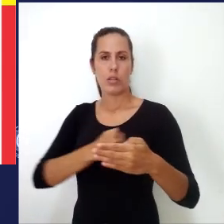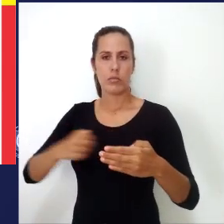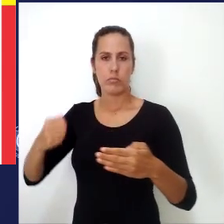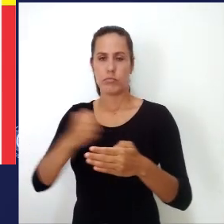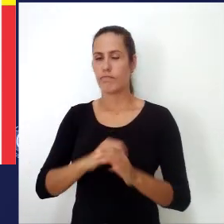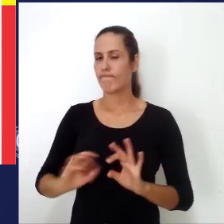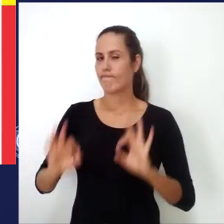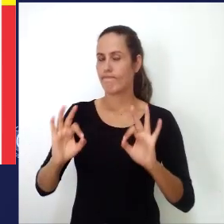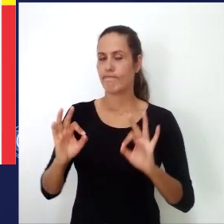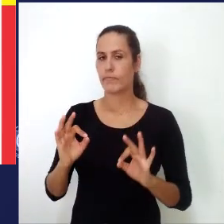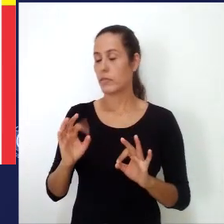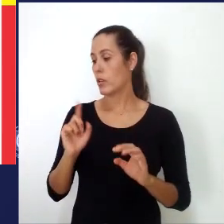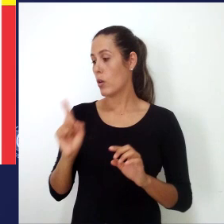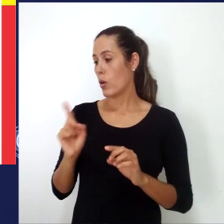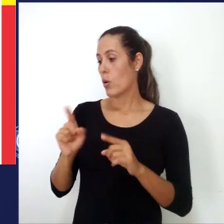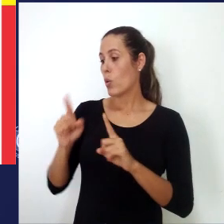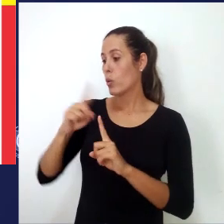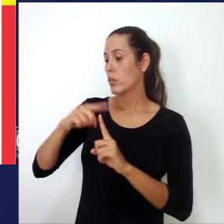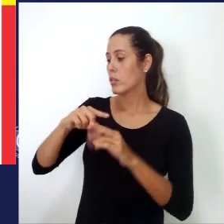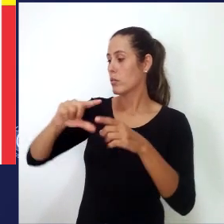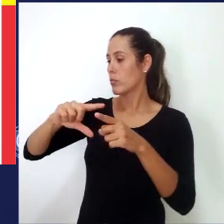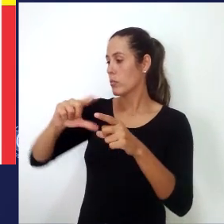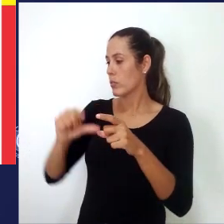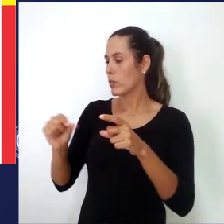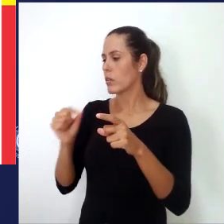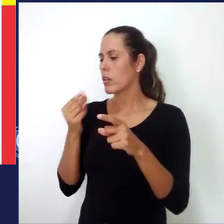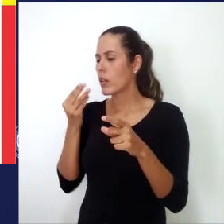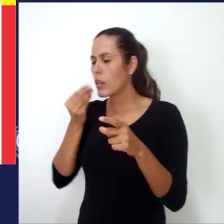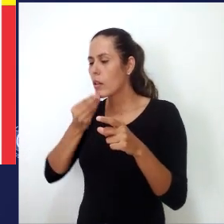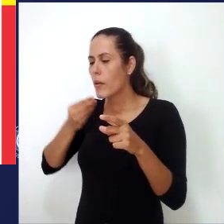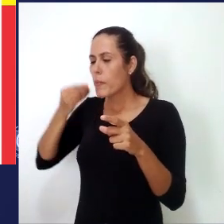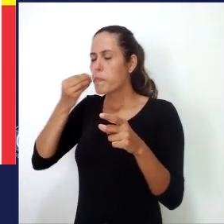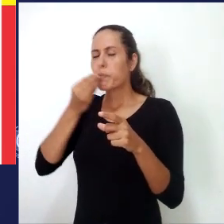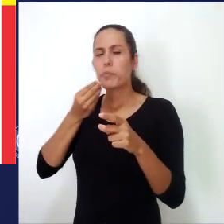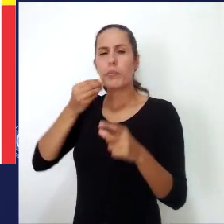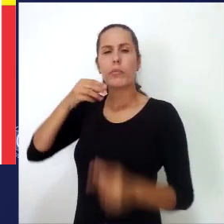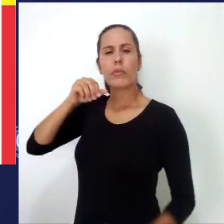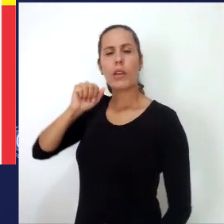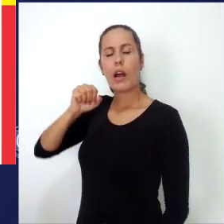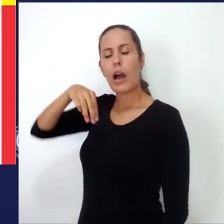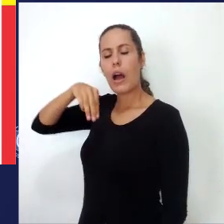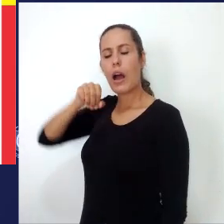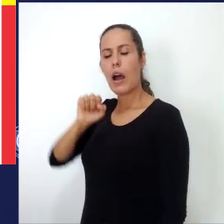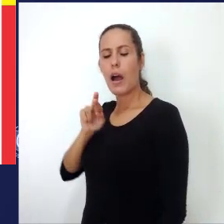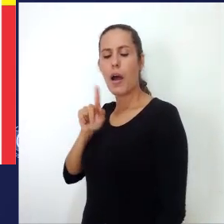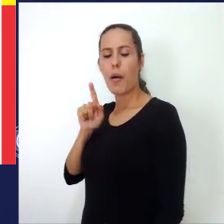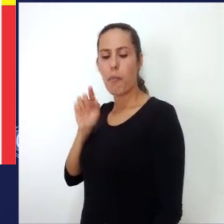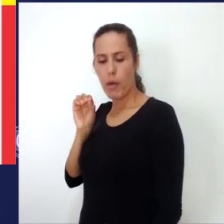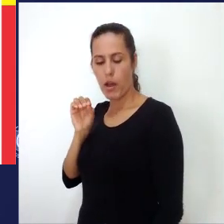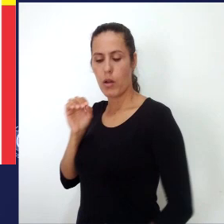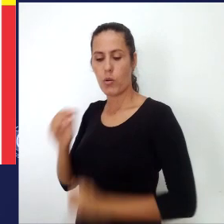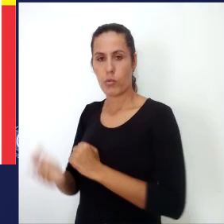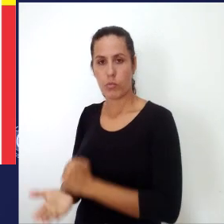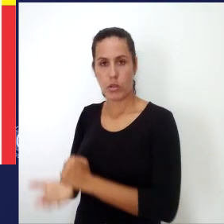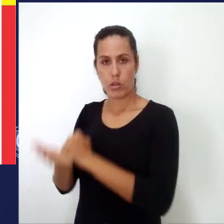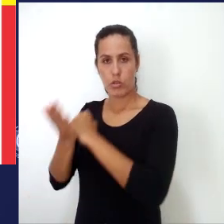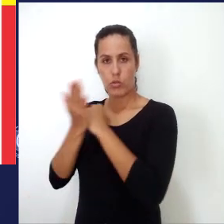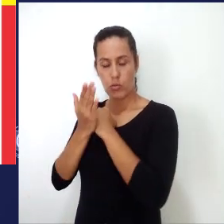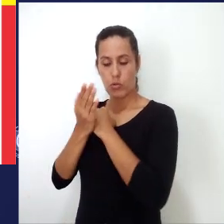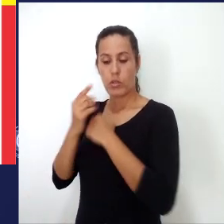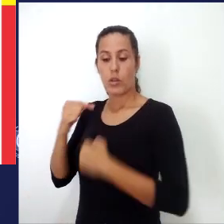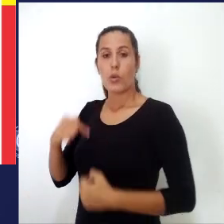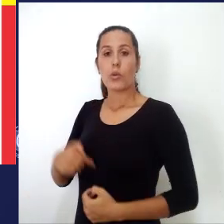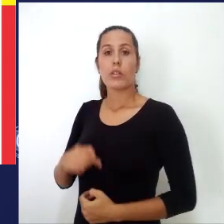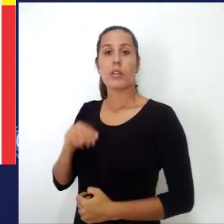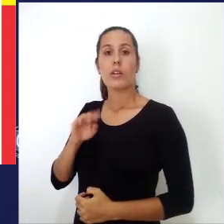medicinal, culinário, ornamental, né? A maceração das suas folhas é um tônico amargo que